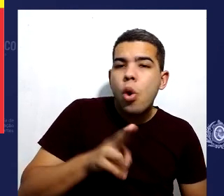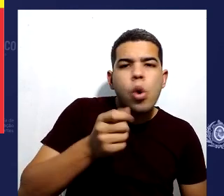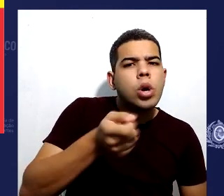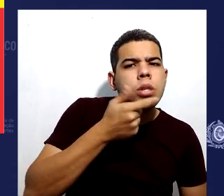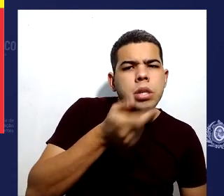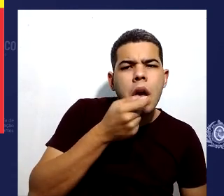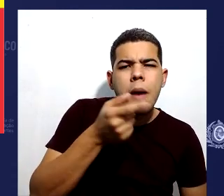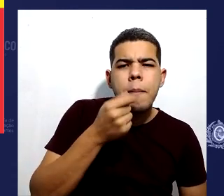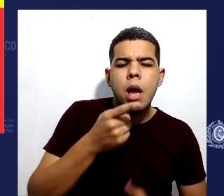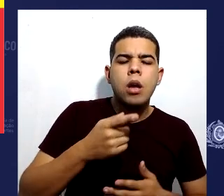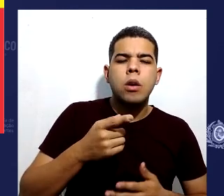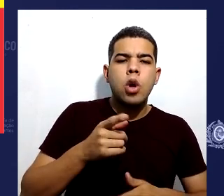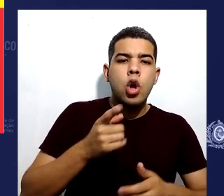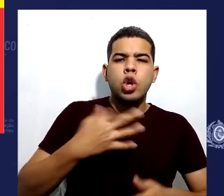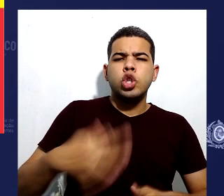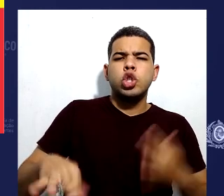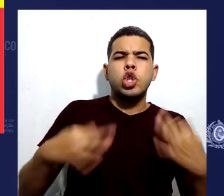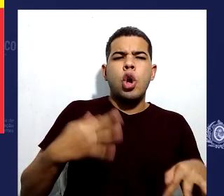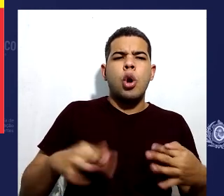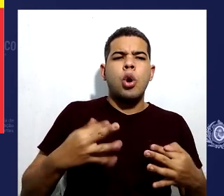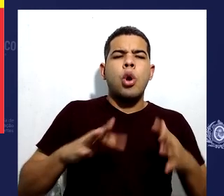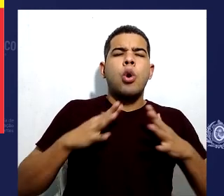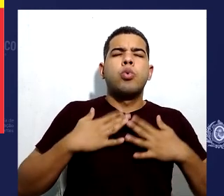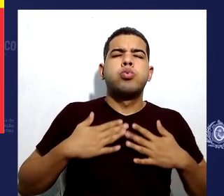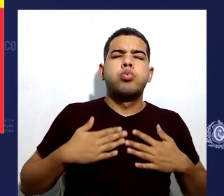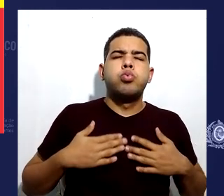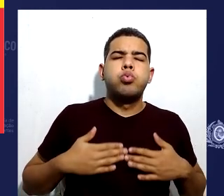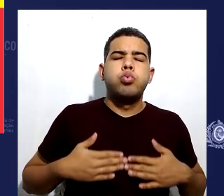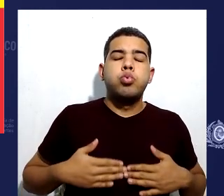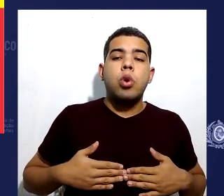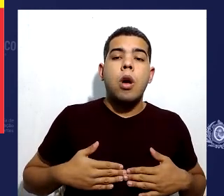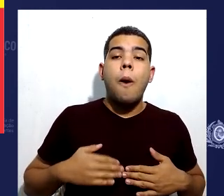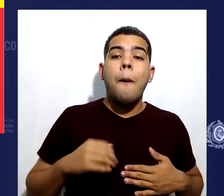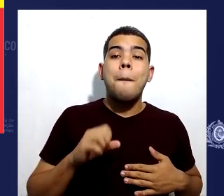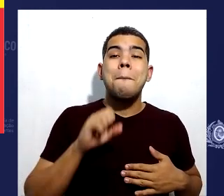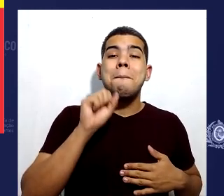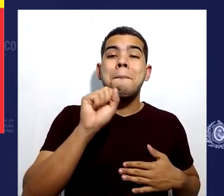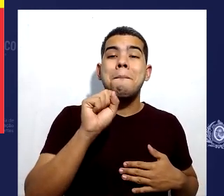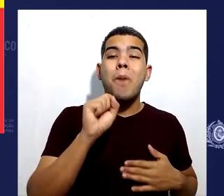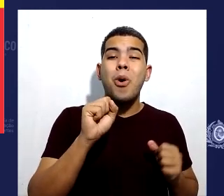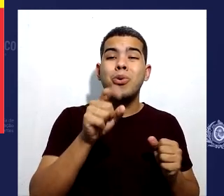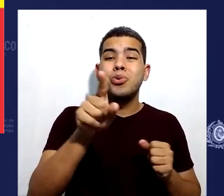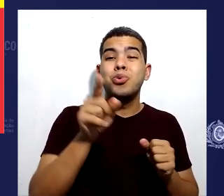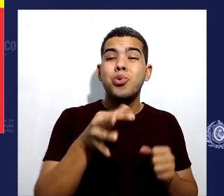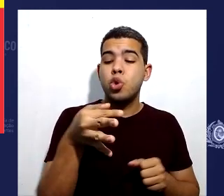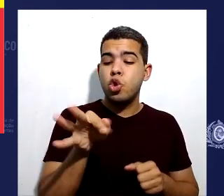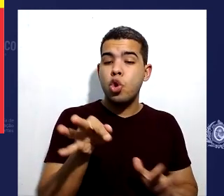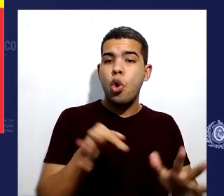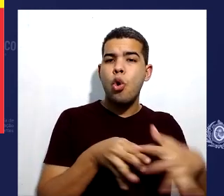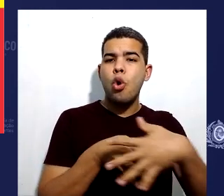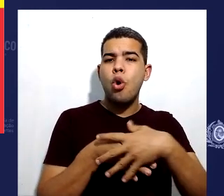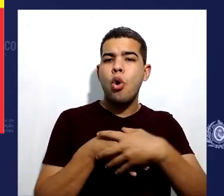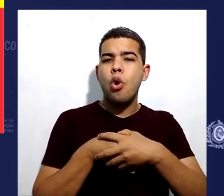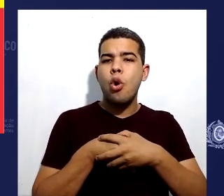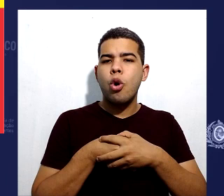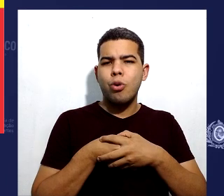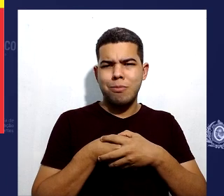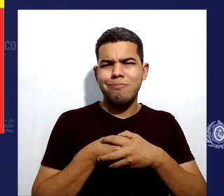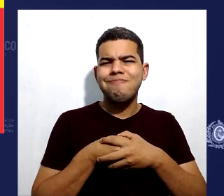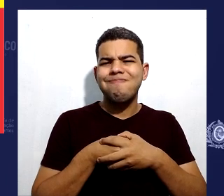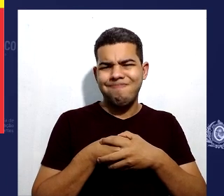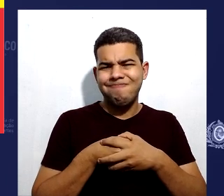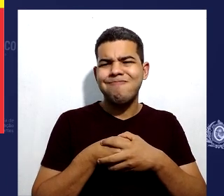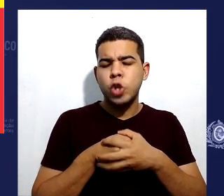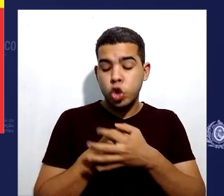pode esconder a real causa daqueles sintomas. Então, dessa forma, a doença ela não é